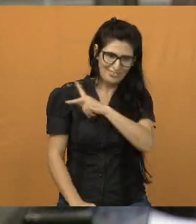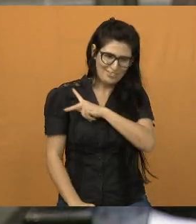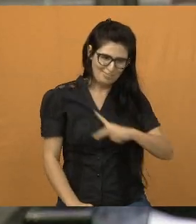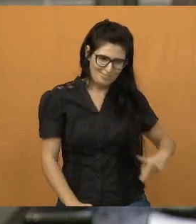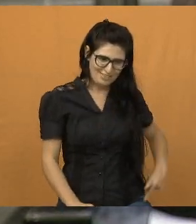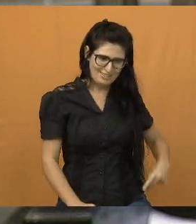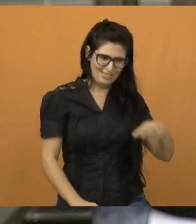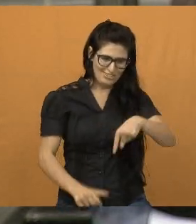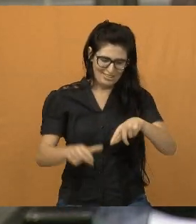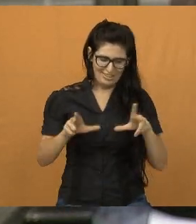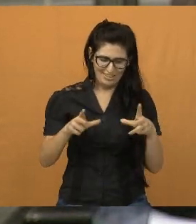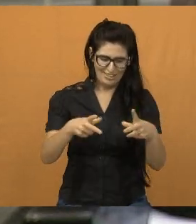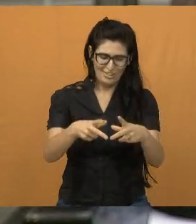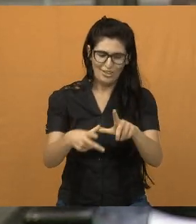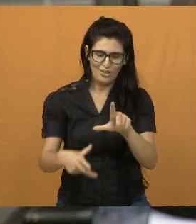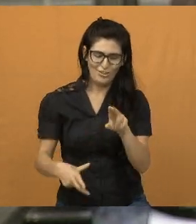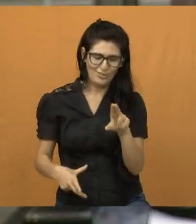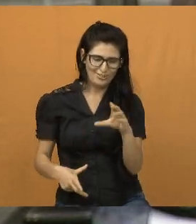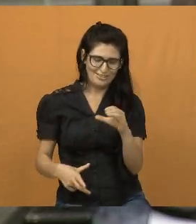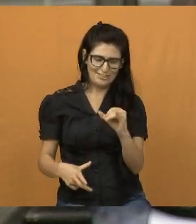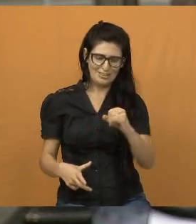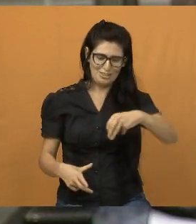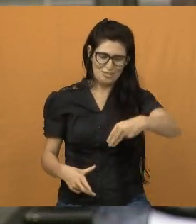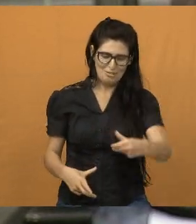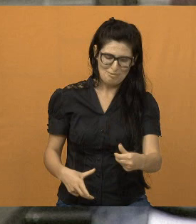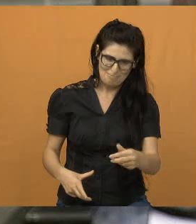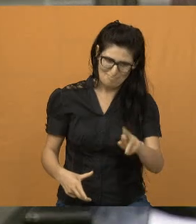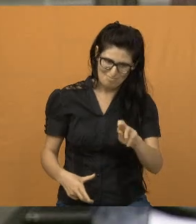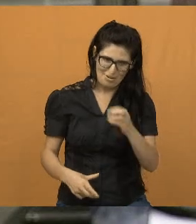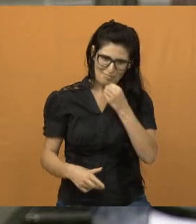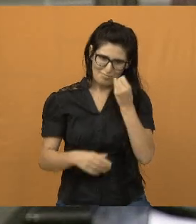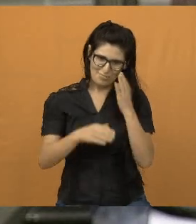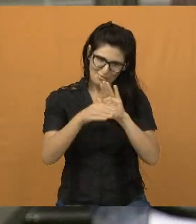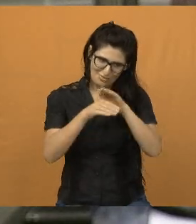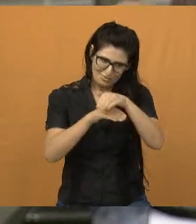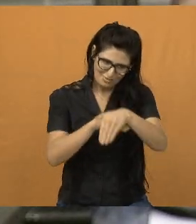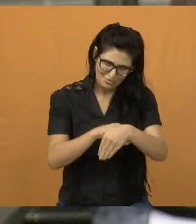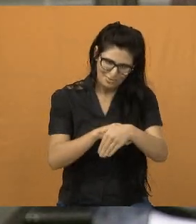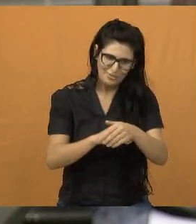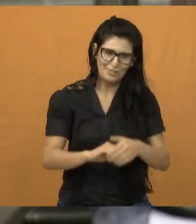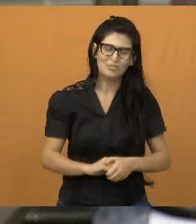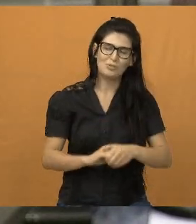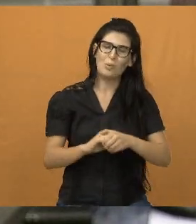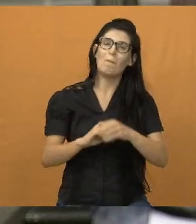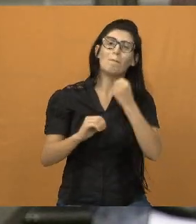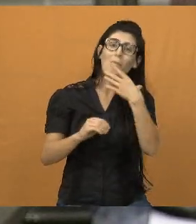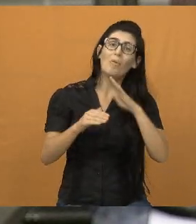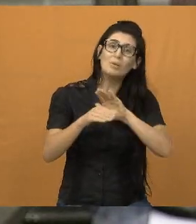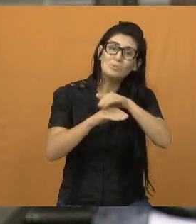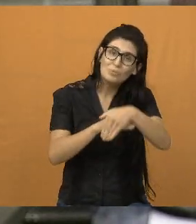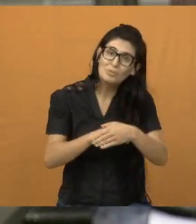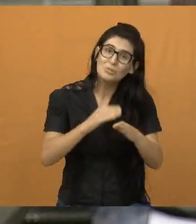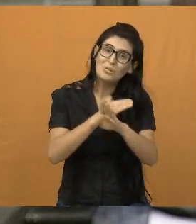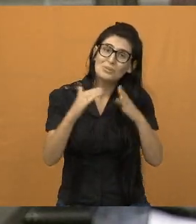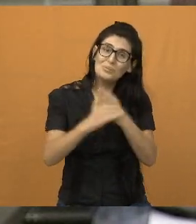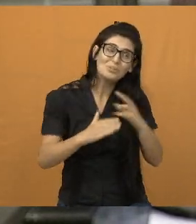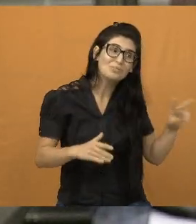desta casa, em nome de quem nós cumprimentamos todos os demais titulares. Boa